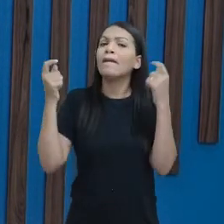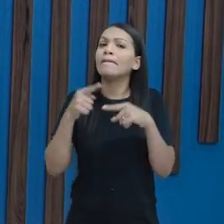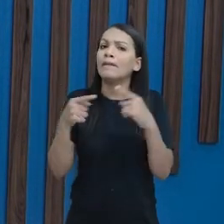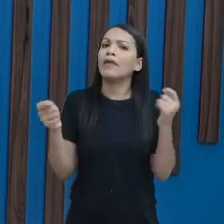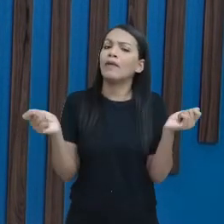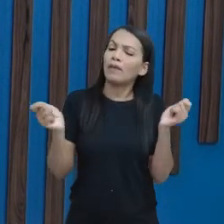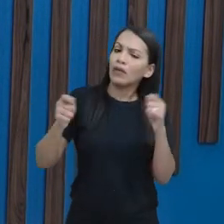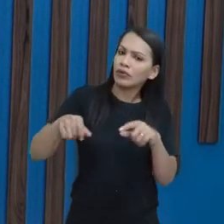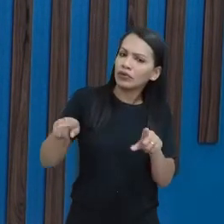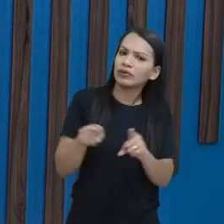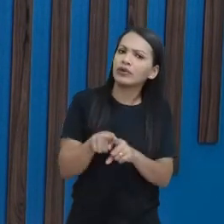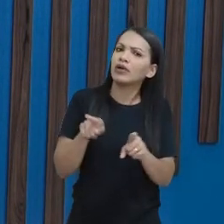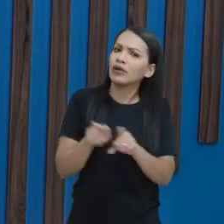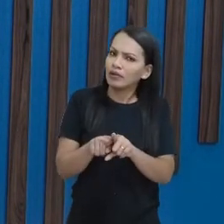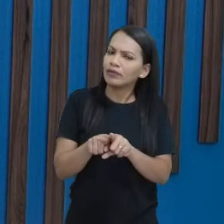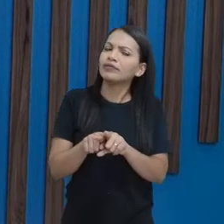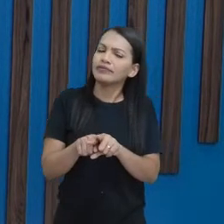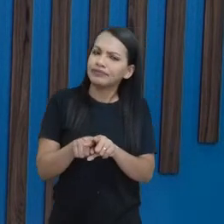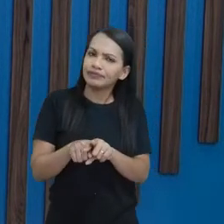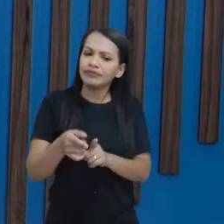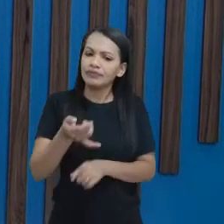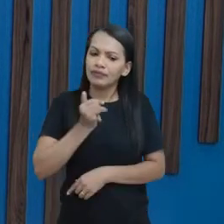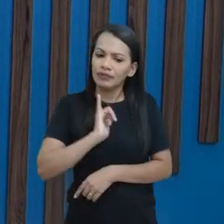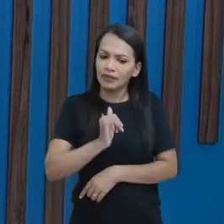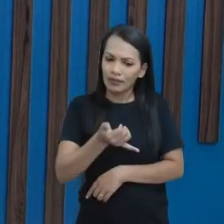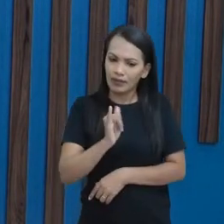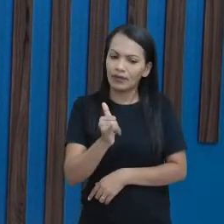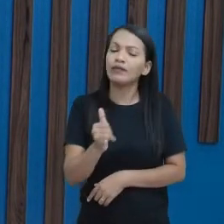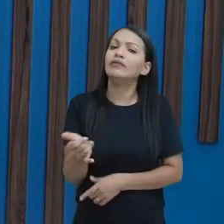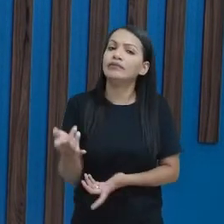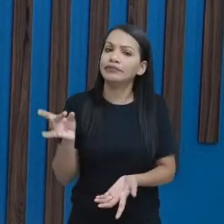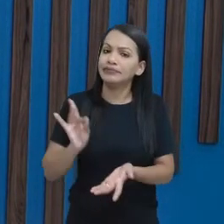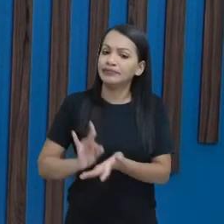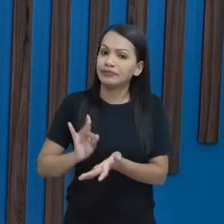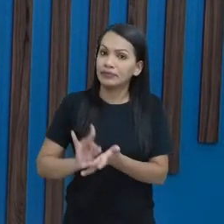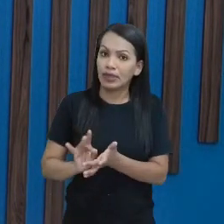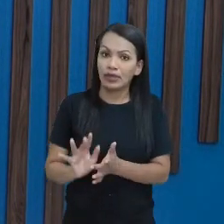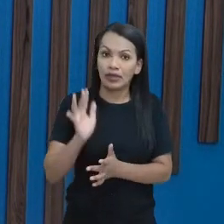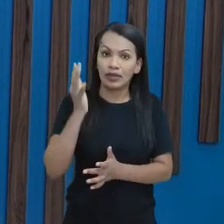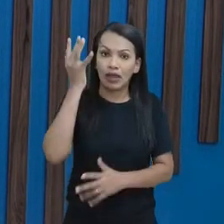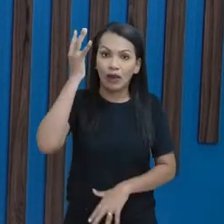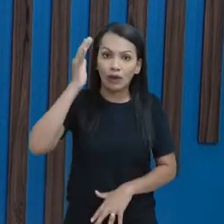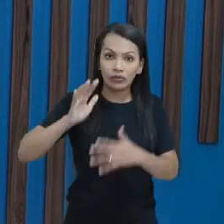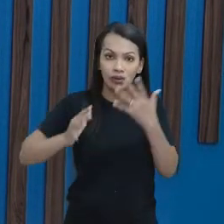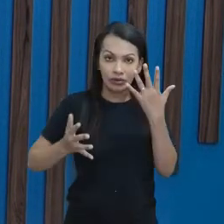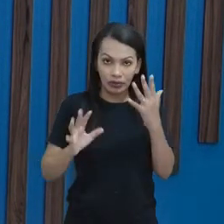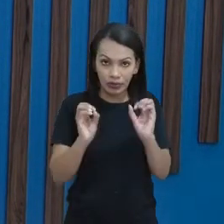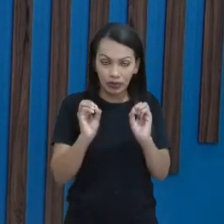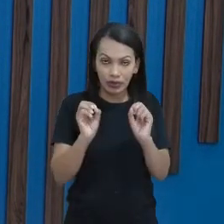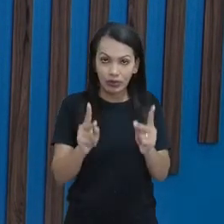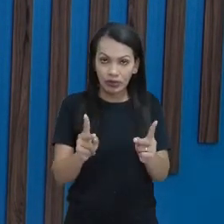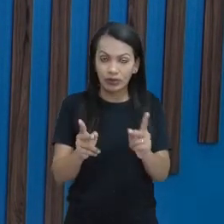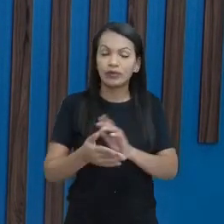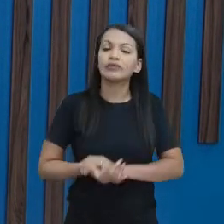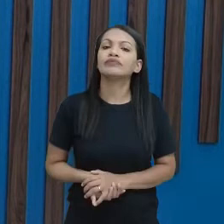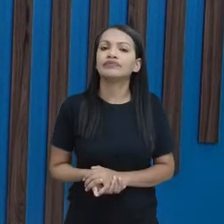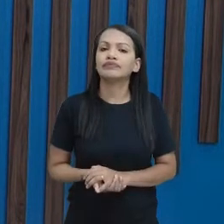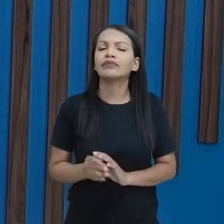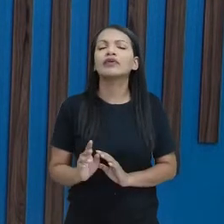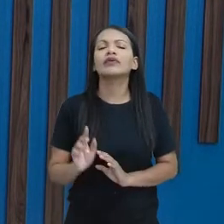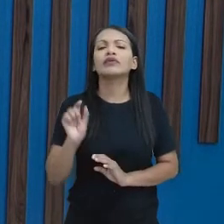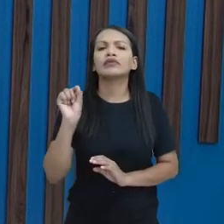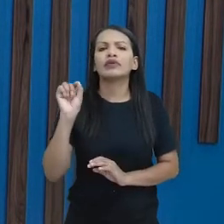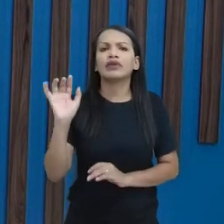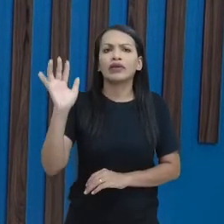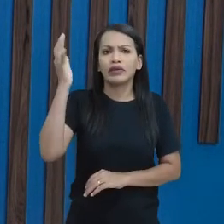também fazer narrativas de fatos, de acontecimentos, ok? Que